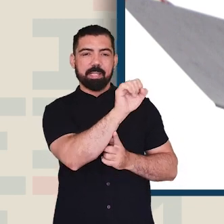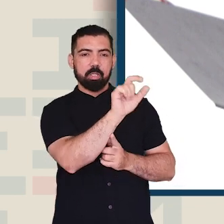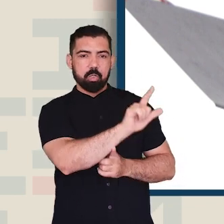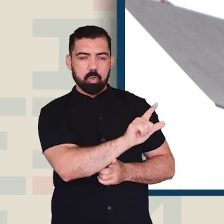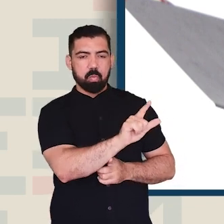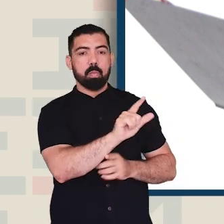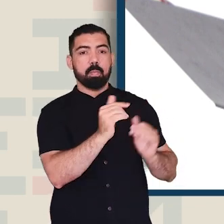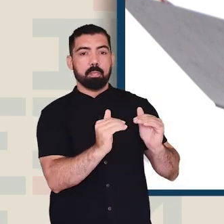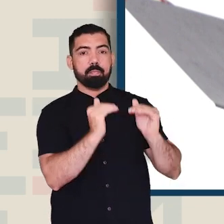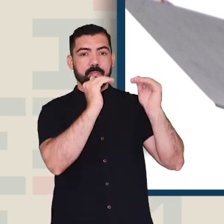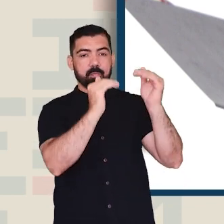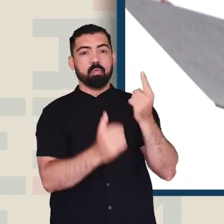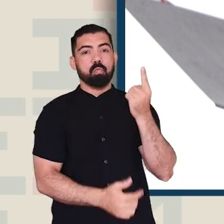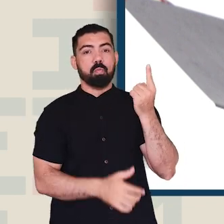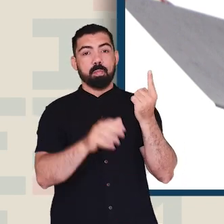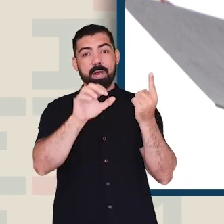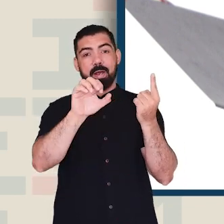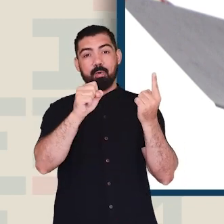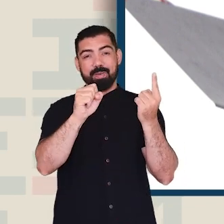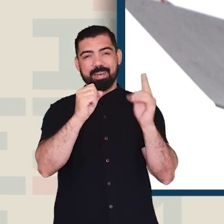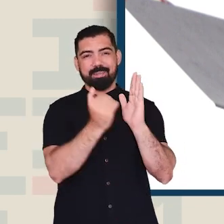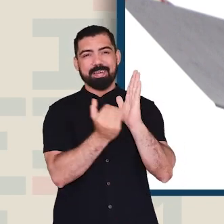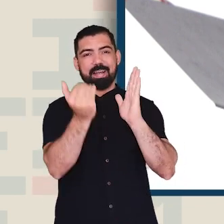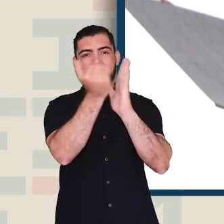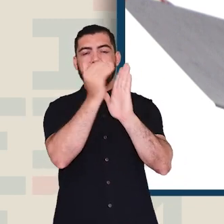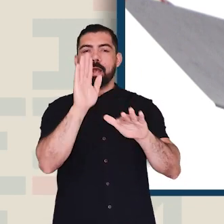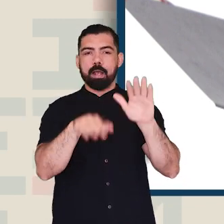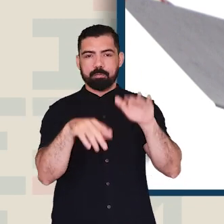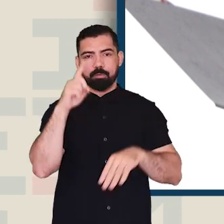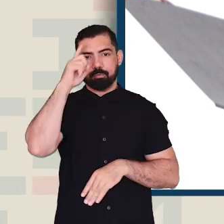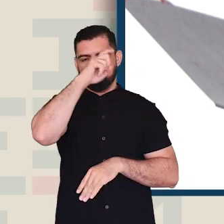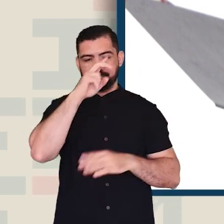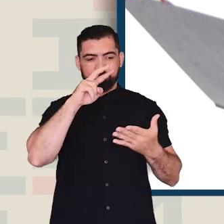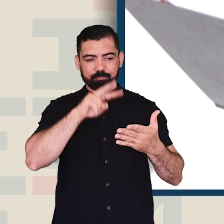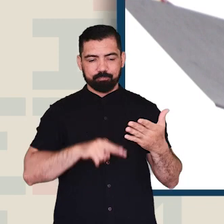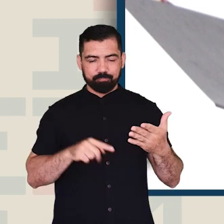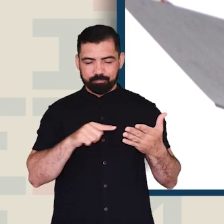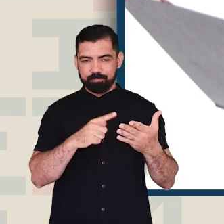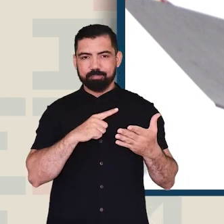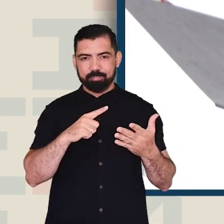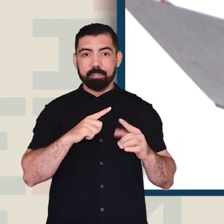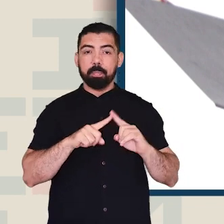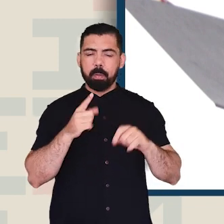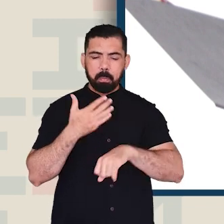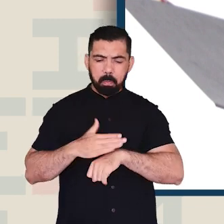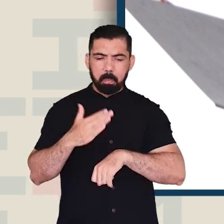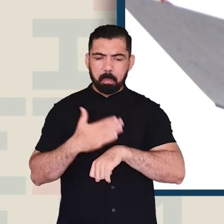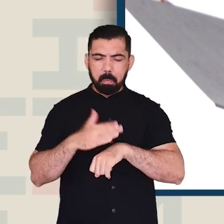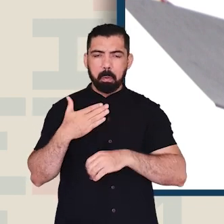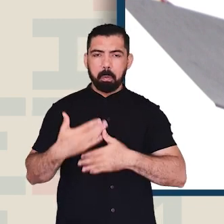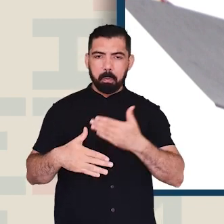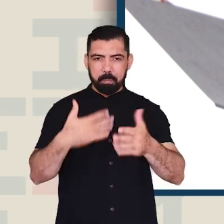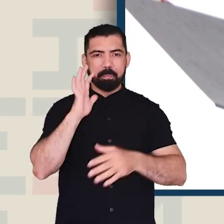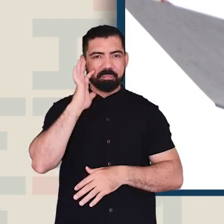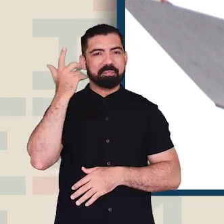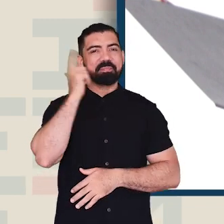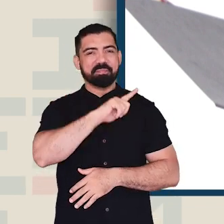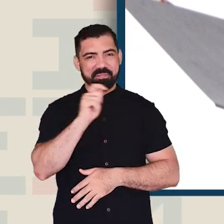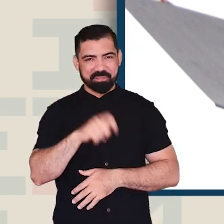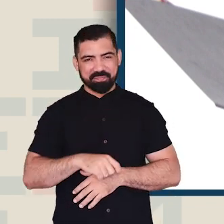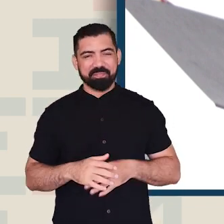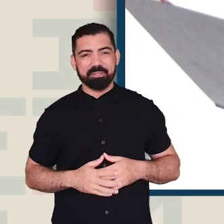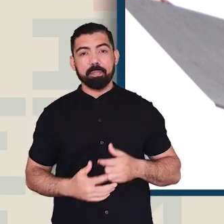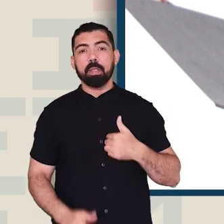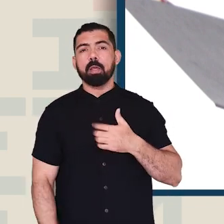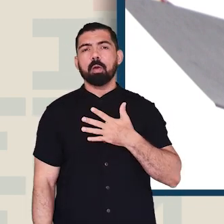acima. Então isso também às vezes dificulta a leitura, mas com prática tudo se resolve, né? Então eu